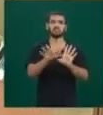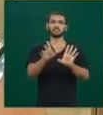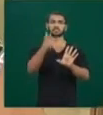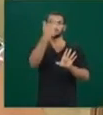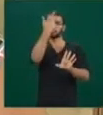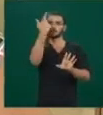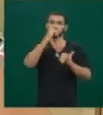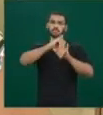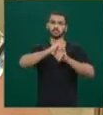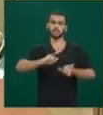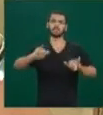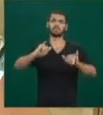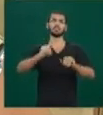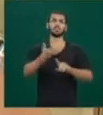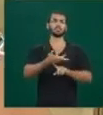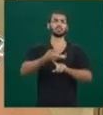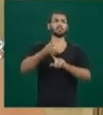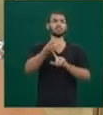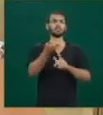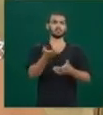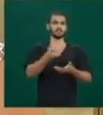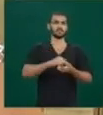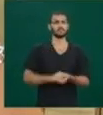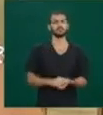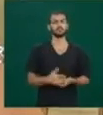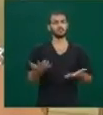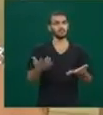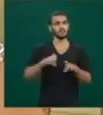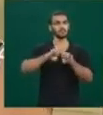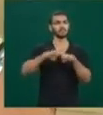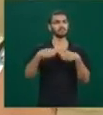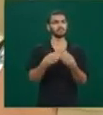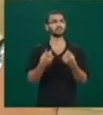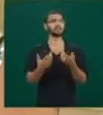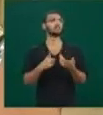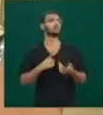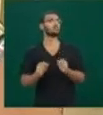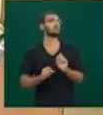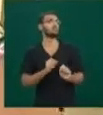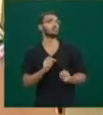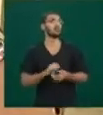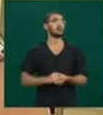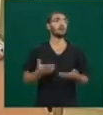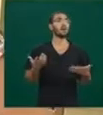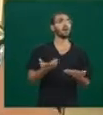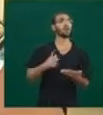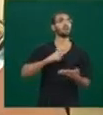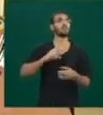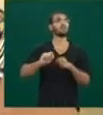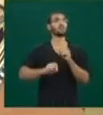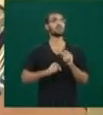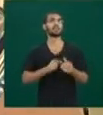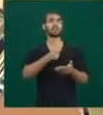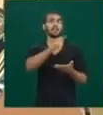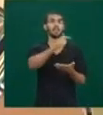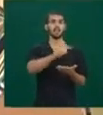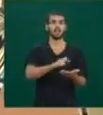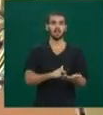de obras de arte. E para essa edição, o que temos? Então, nessa edição, nós temos a literatura